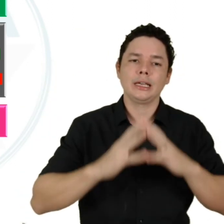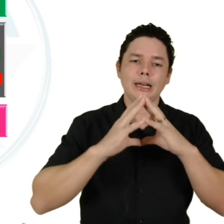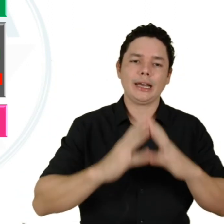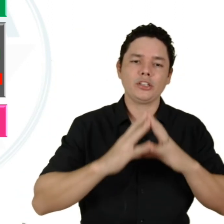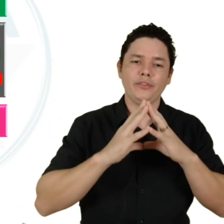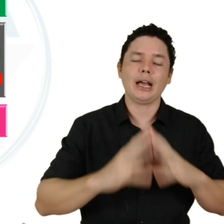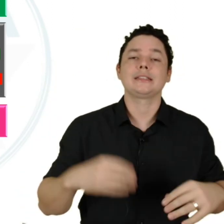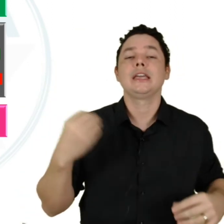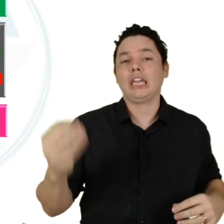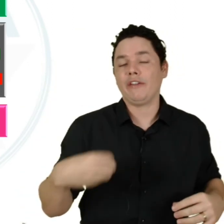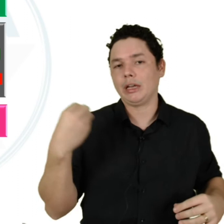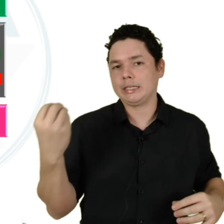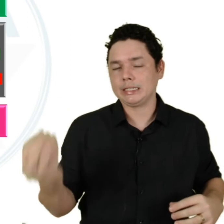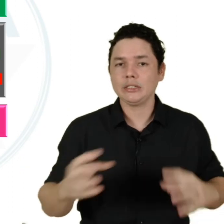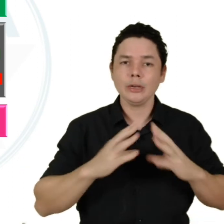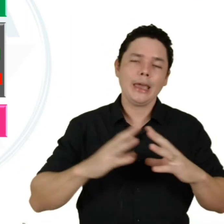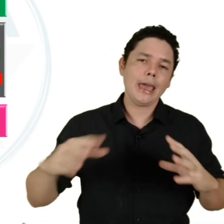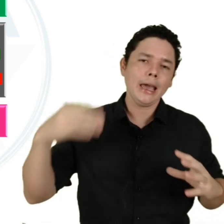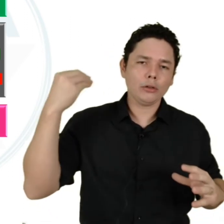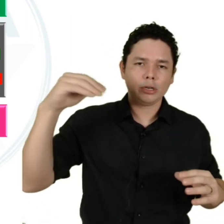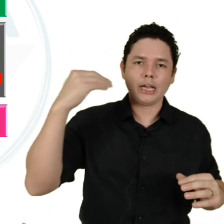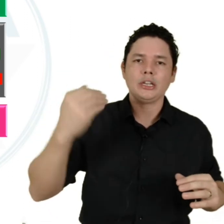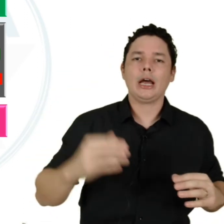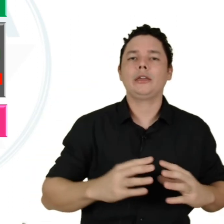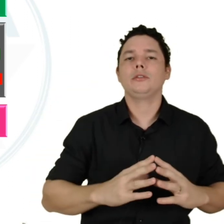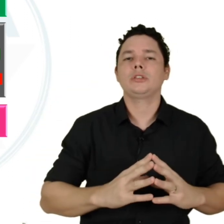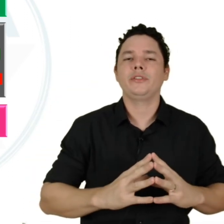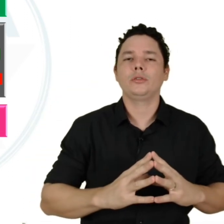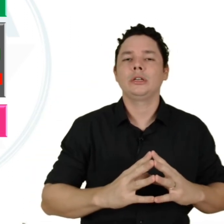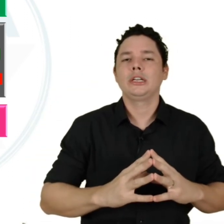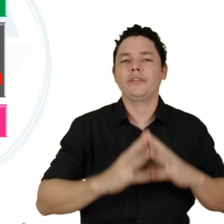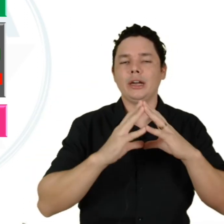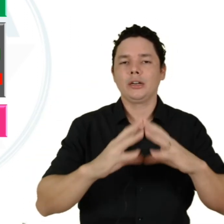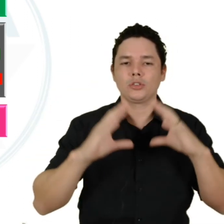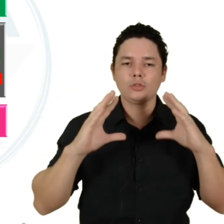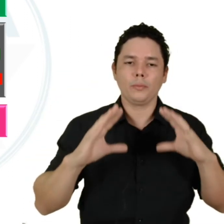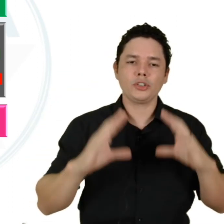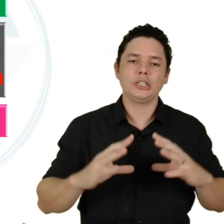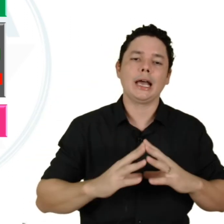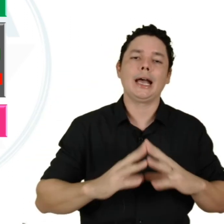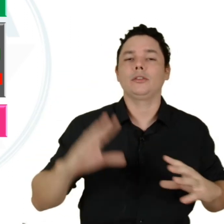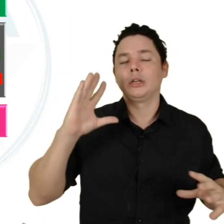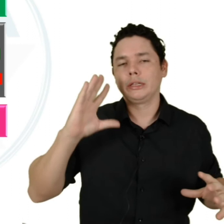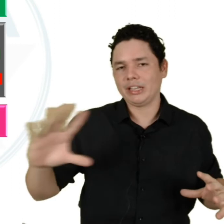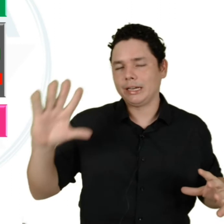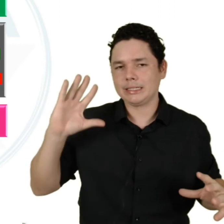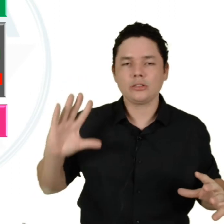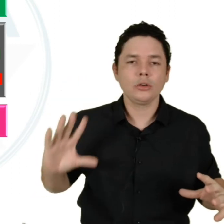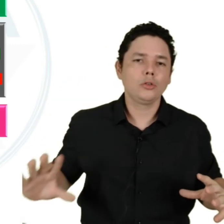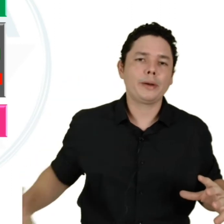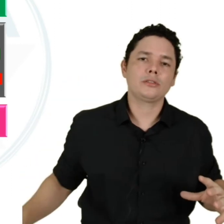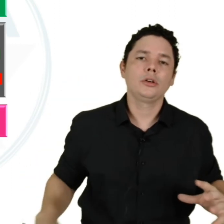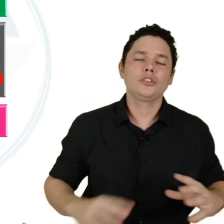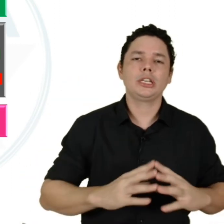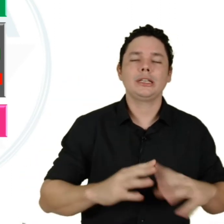funções gratificadas. Quem vai dar o exercício é a autoridade a que o servidor estiver subordinado. Vai dar exercício